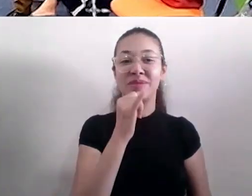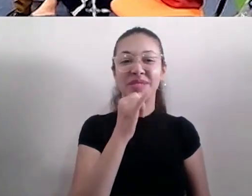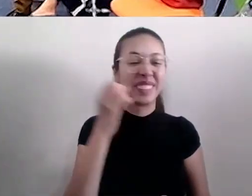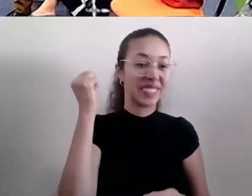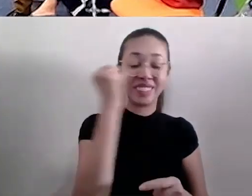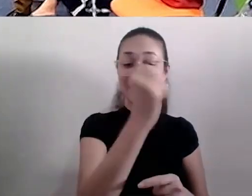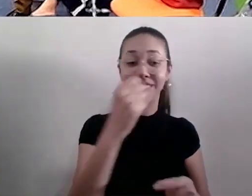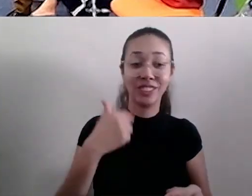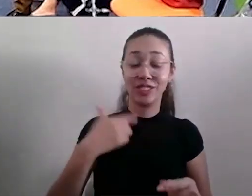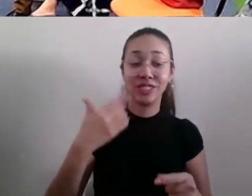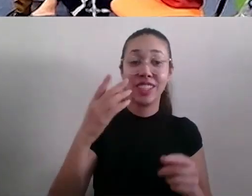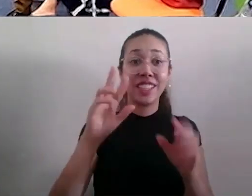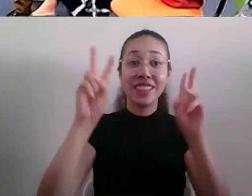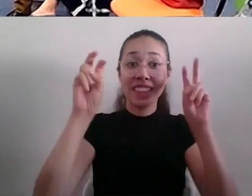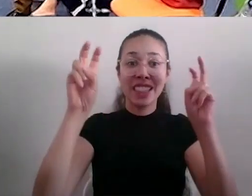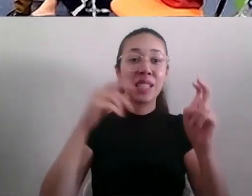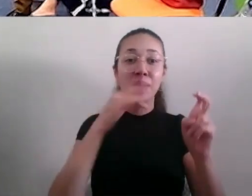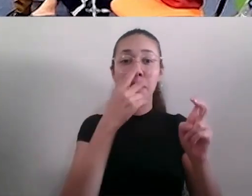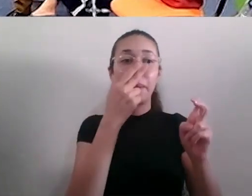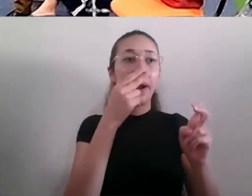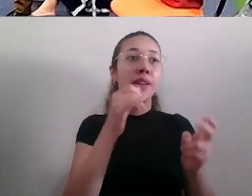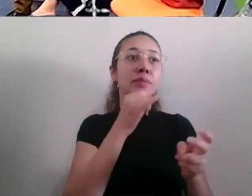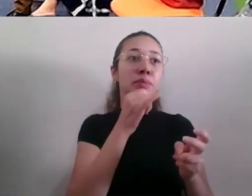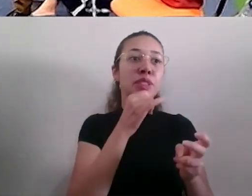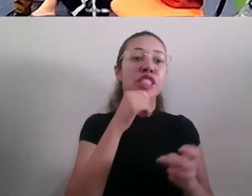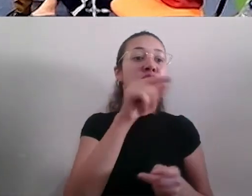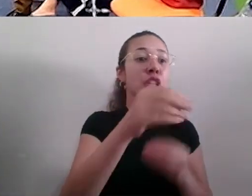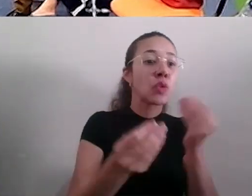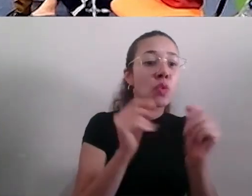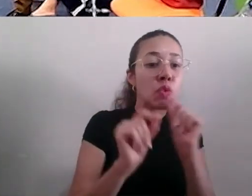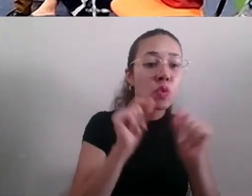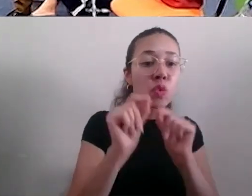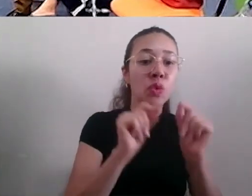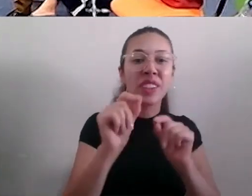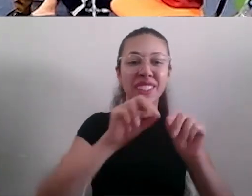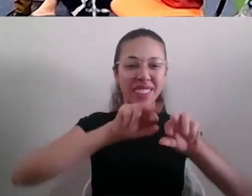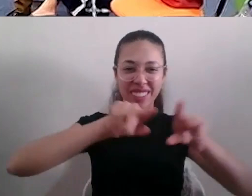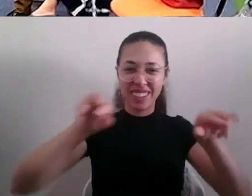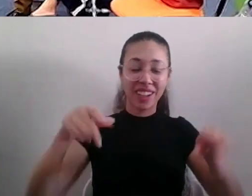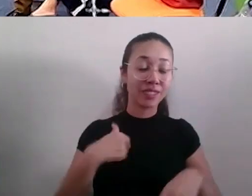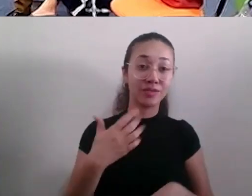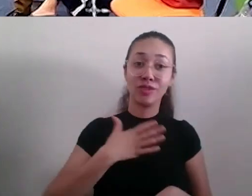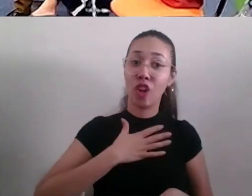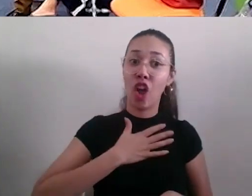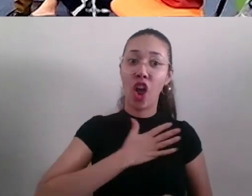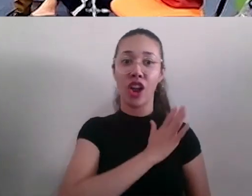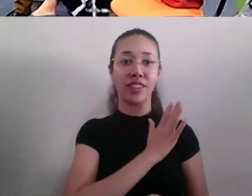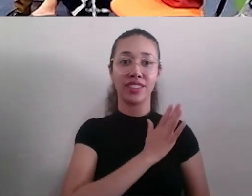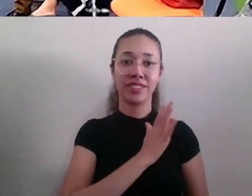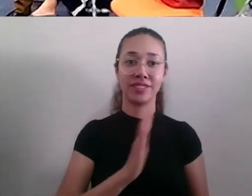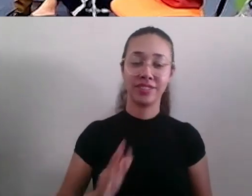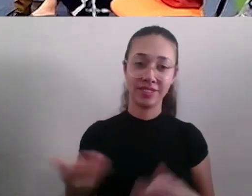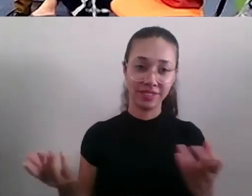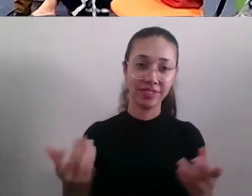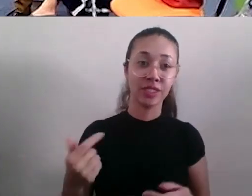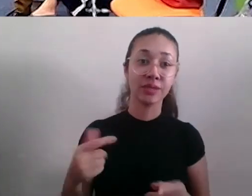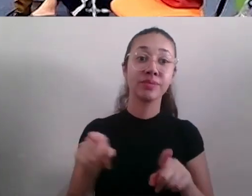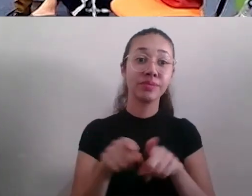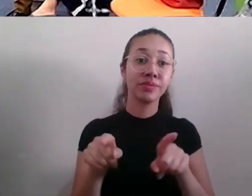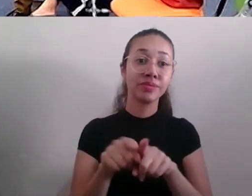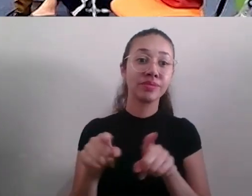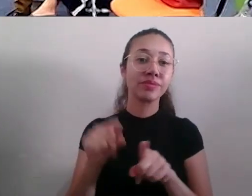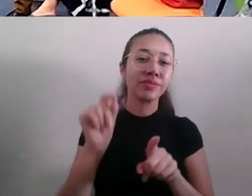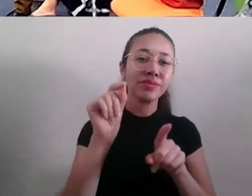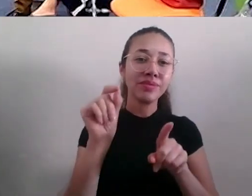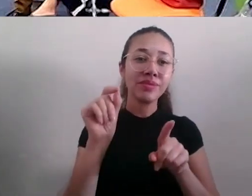realmente odeio essa exploração do crime, da coisa gráfica, eu acho uma coisa horrível, é, tanto,